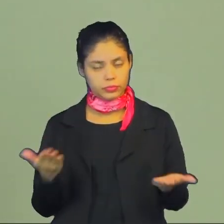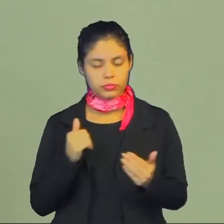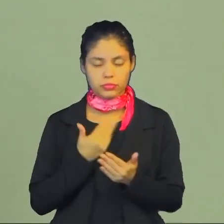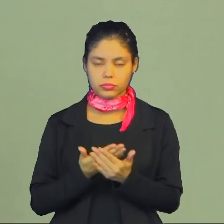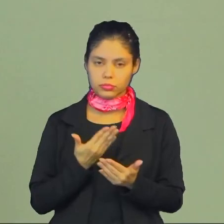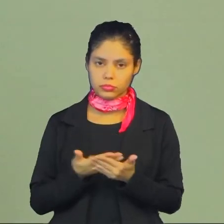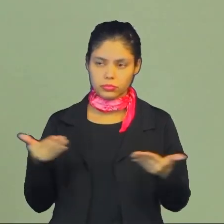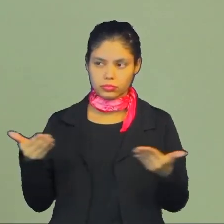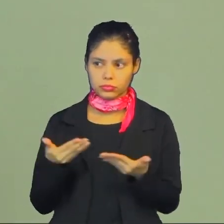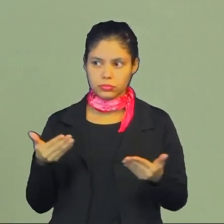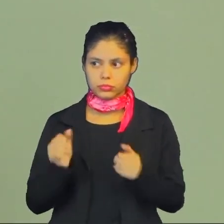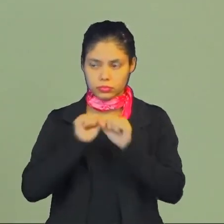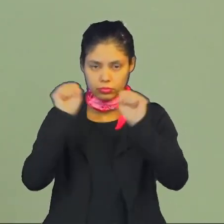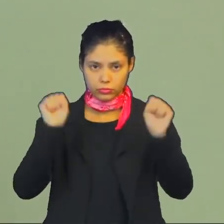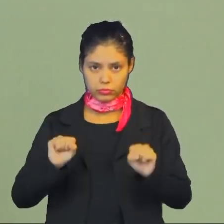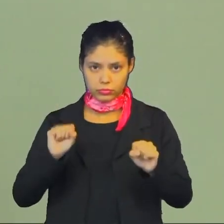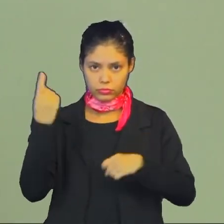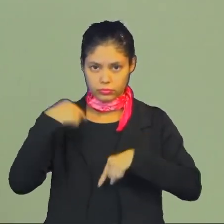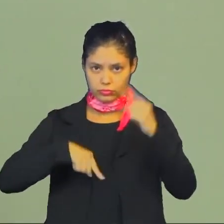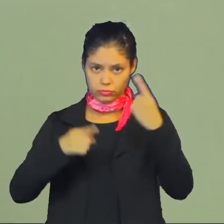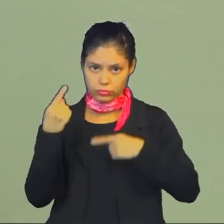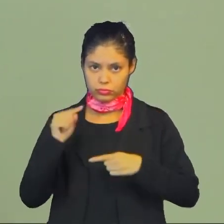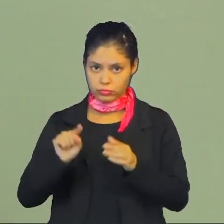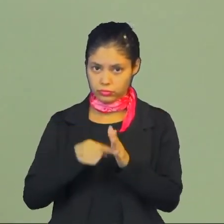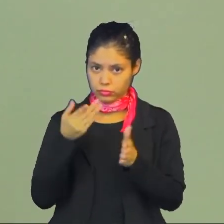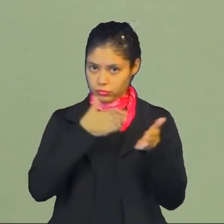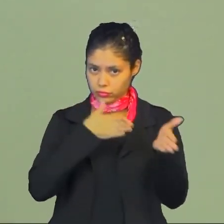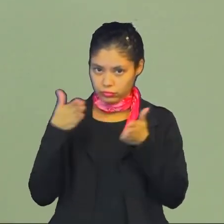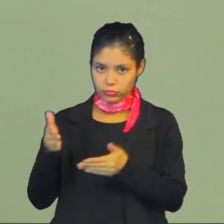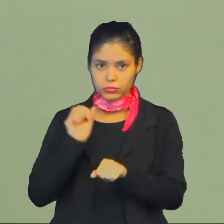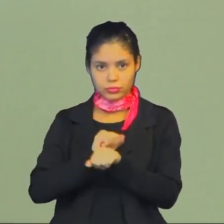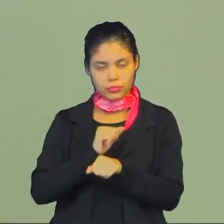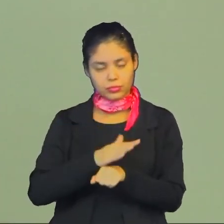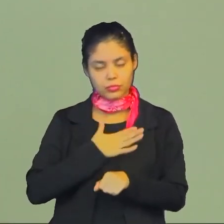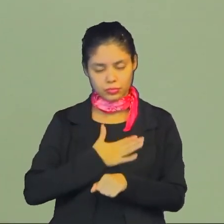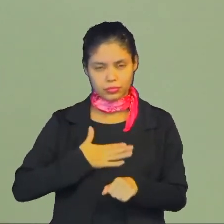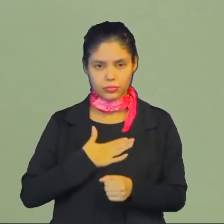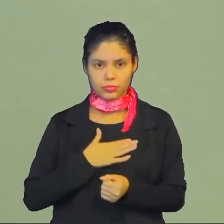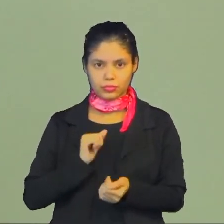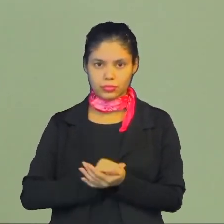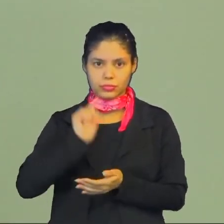Então, essa foi a nossa aula de sistema circulatório, a primeira parte. Espero que vocês tenham